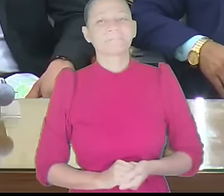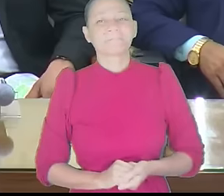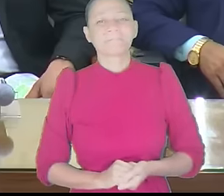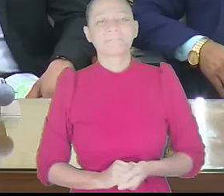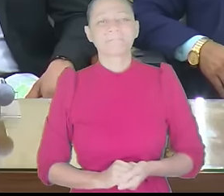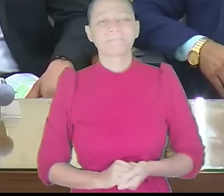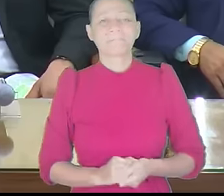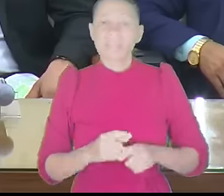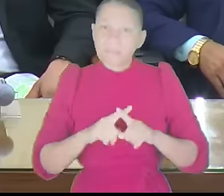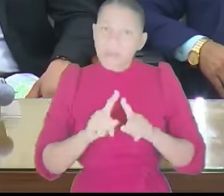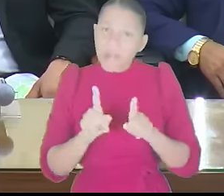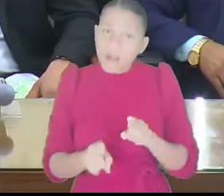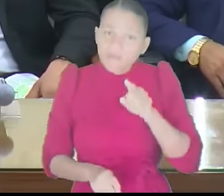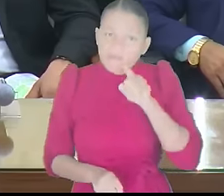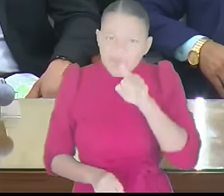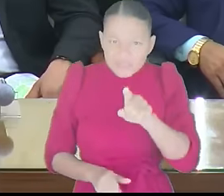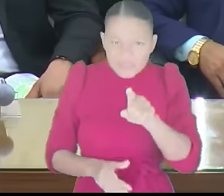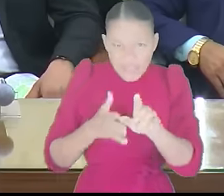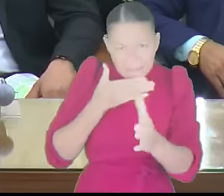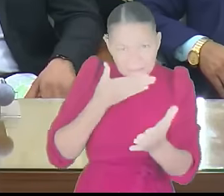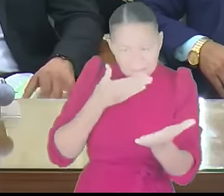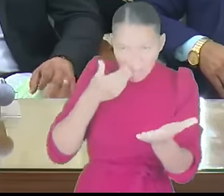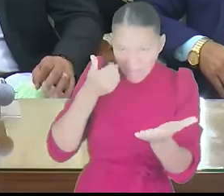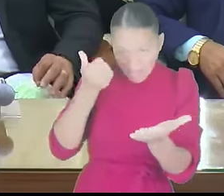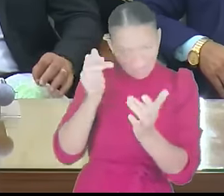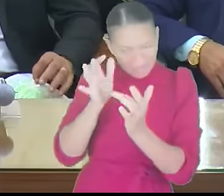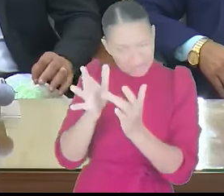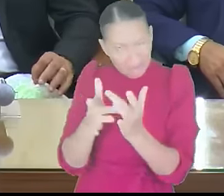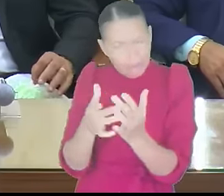Mas você é melhor do que Jesus.